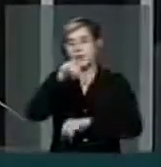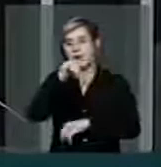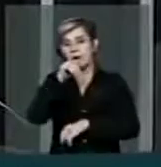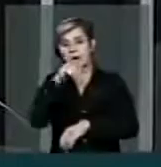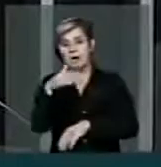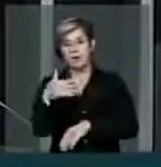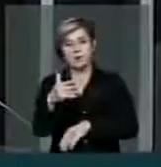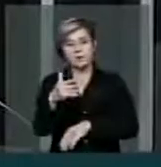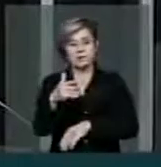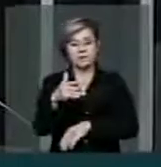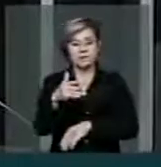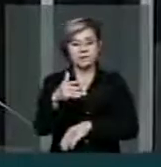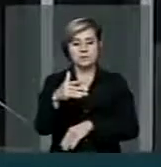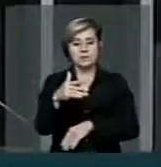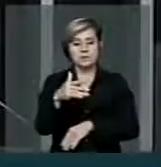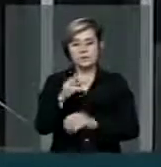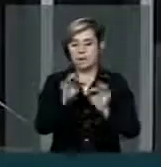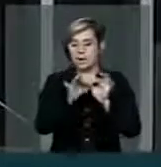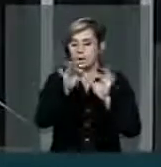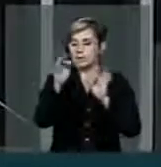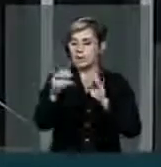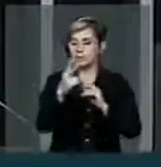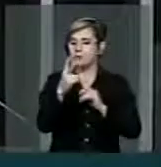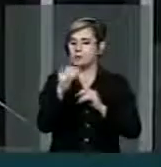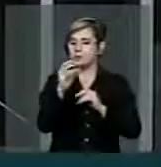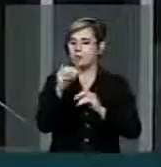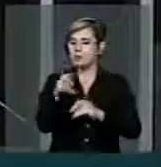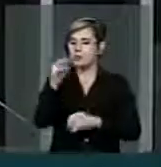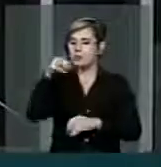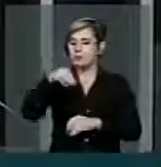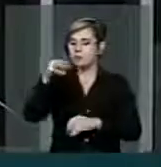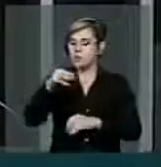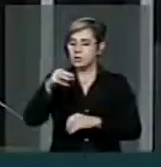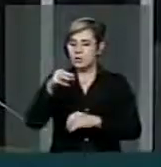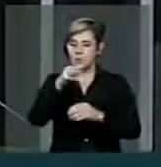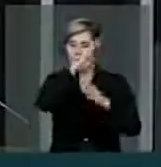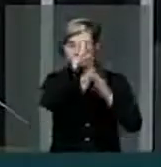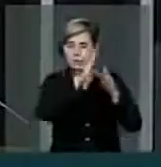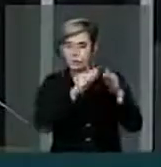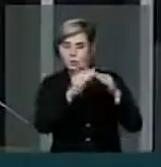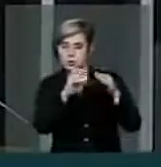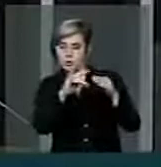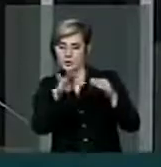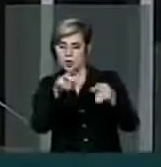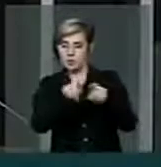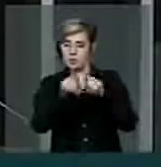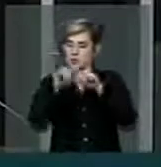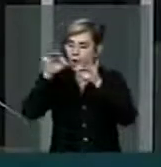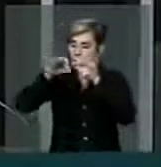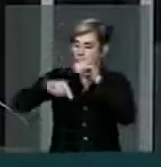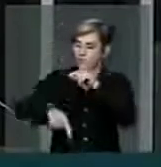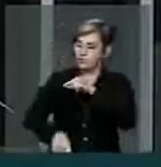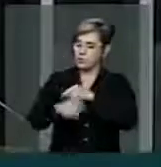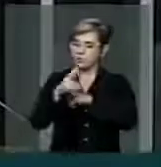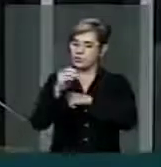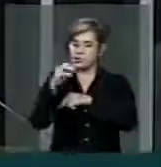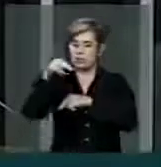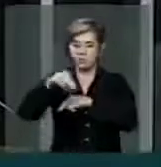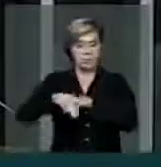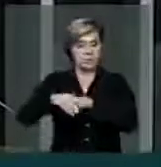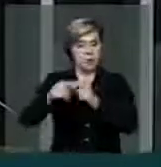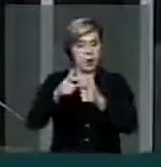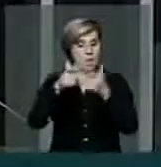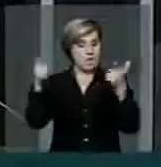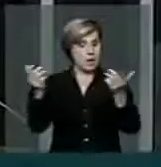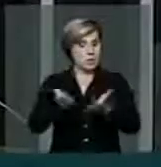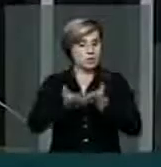a pelo menos 200 quilômetros da costa e pelo menos 200 metros de profundidade. A maioria dos